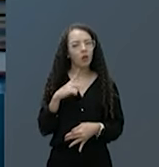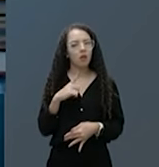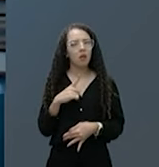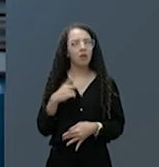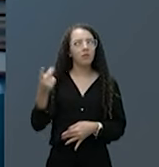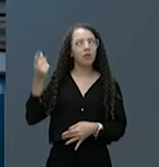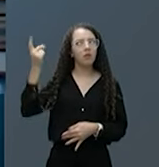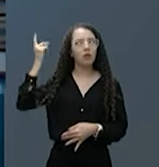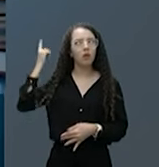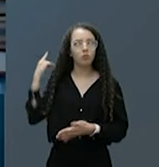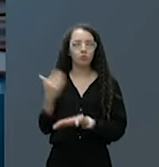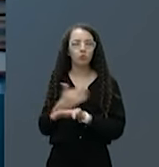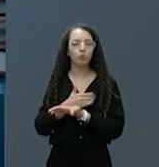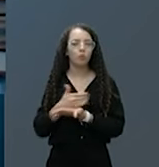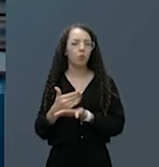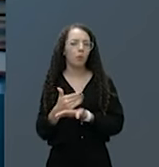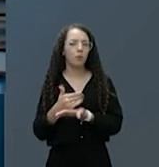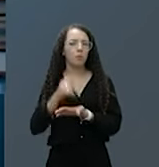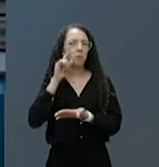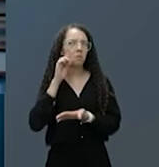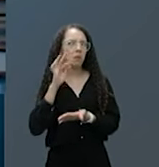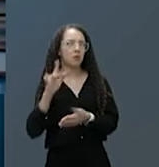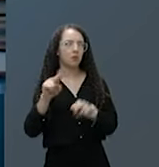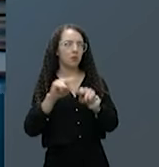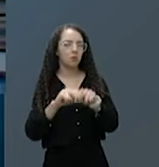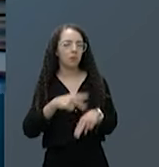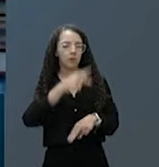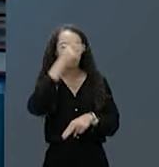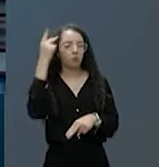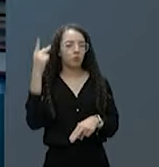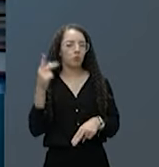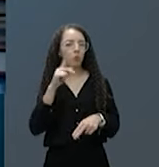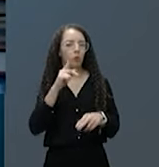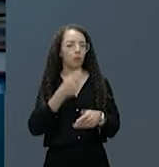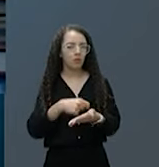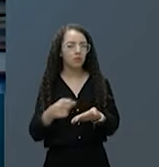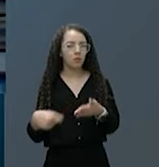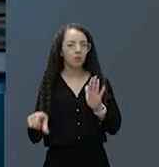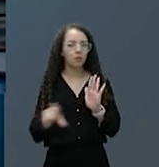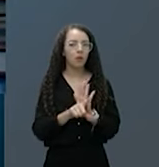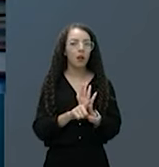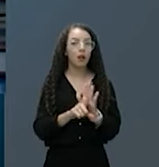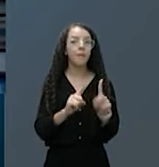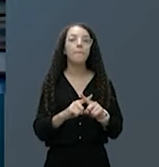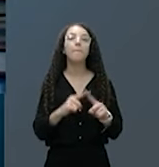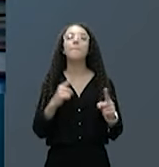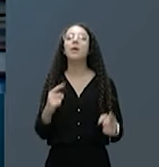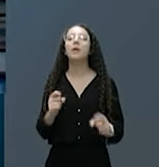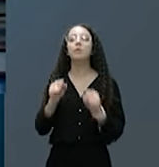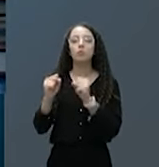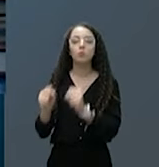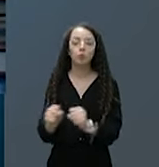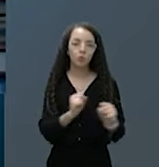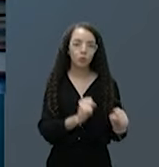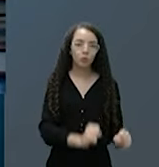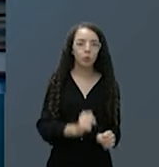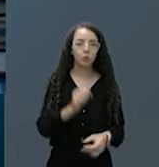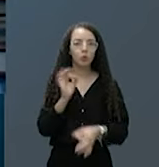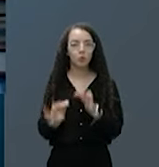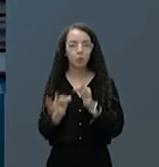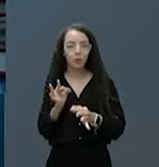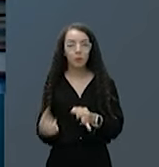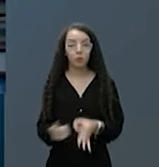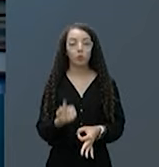inicialmente imaginada pelo legislador, no sentido de ser possível um julgamento monocrático sem que haja